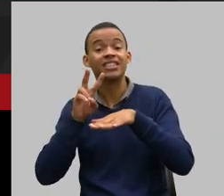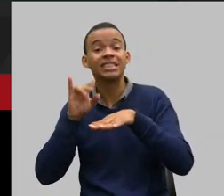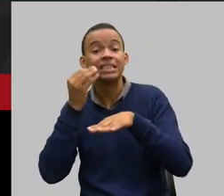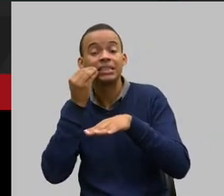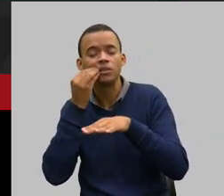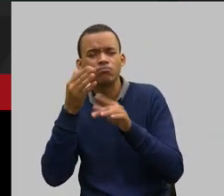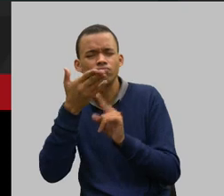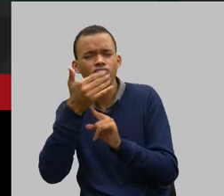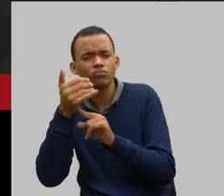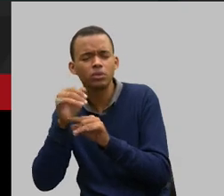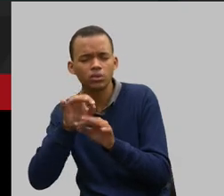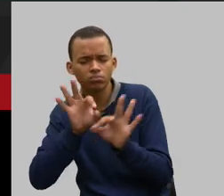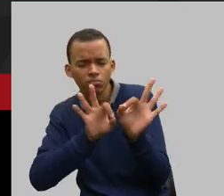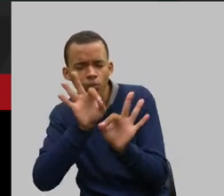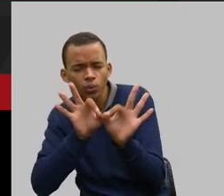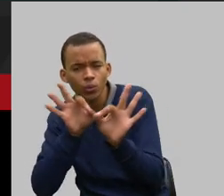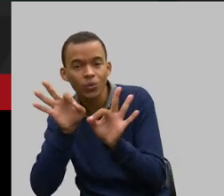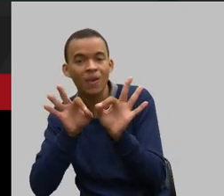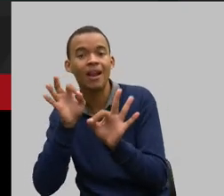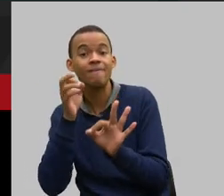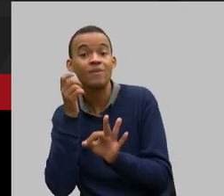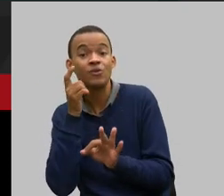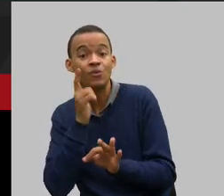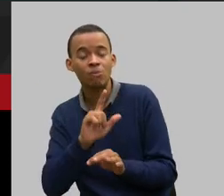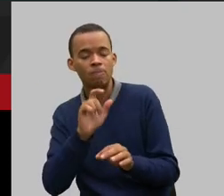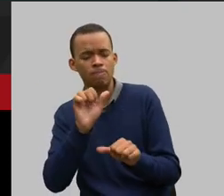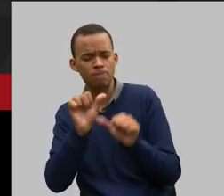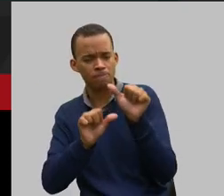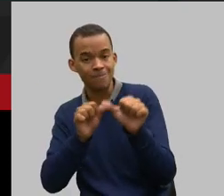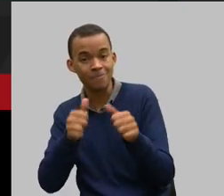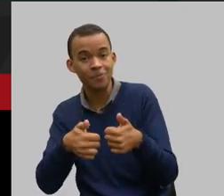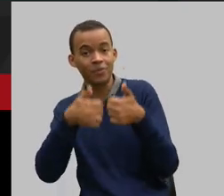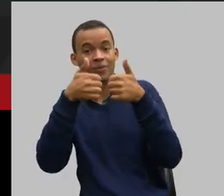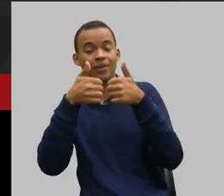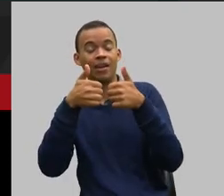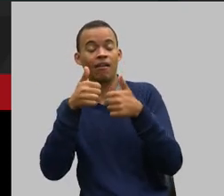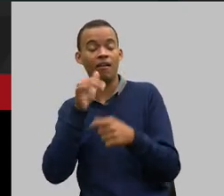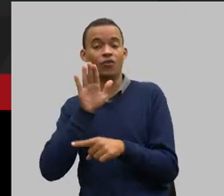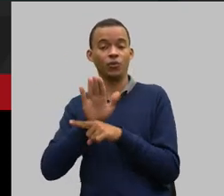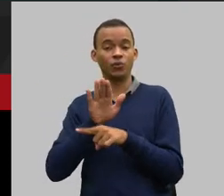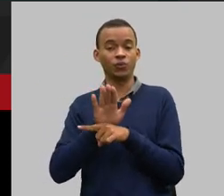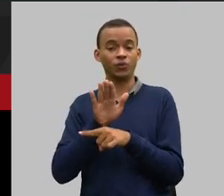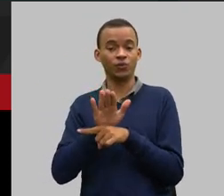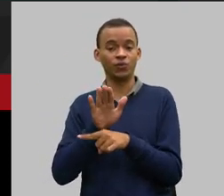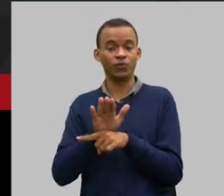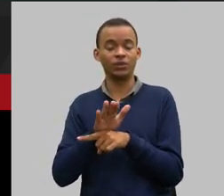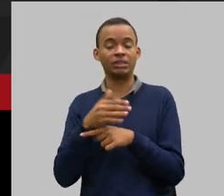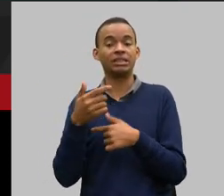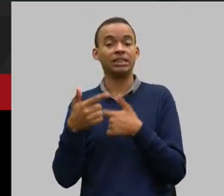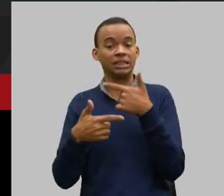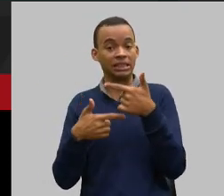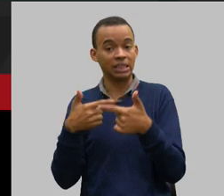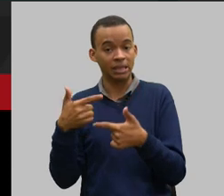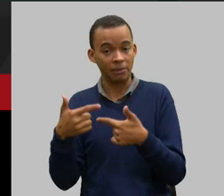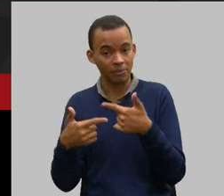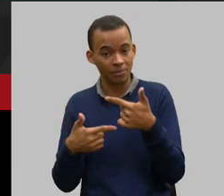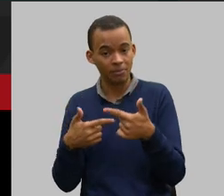conseguir aí gerar Mais Emprego e renda com o resíduo da